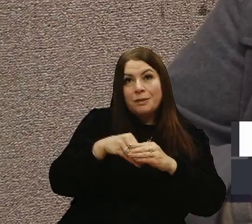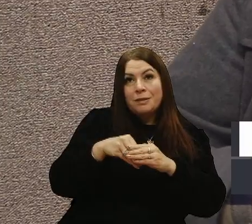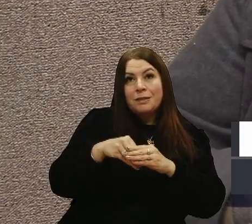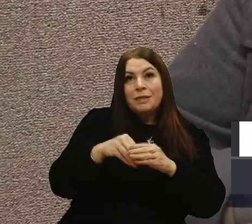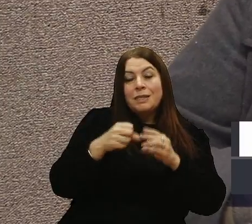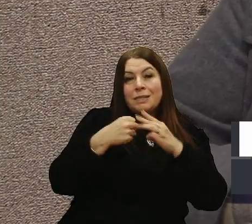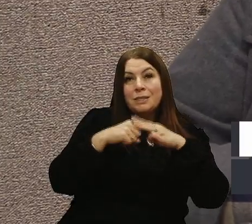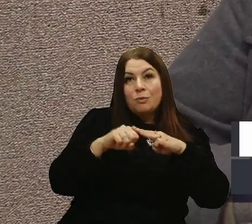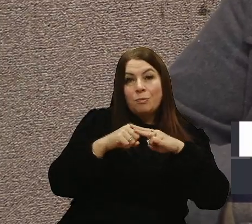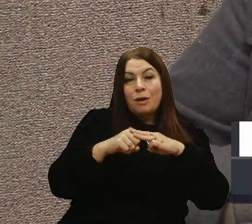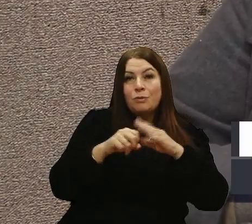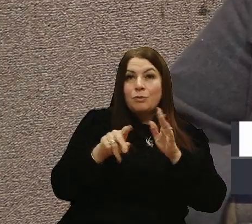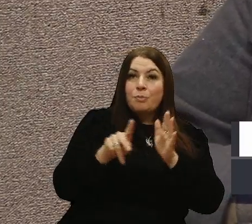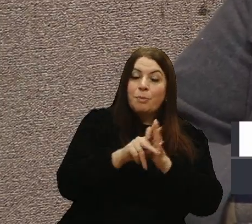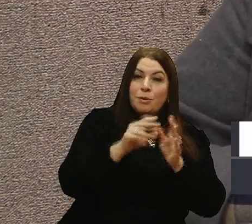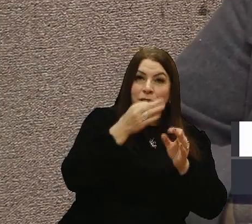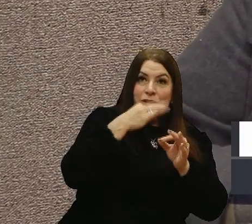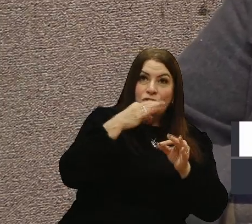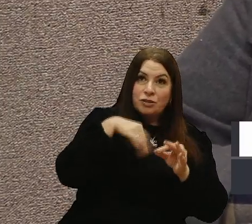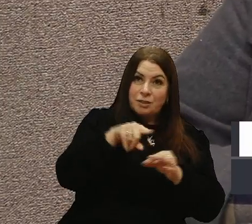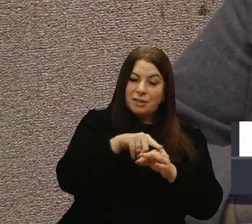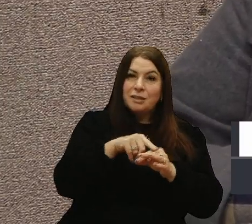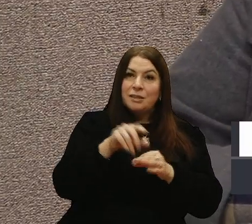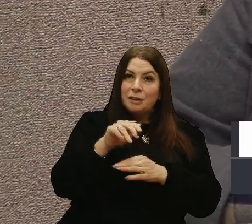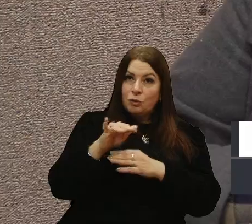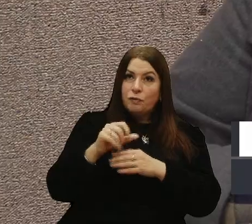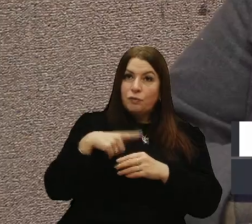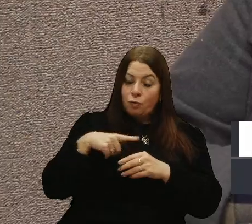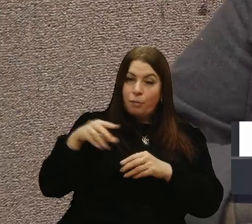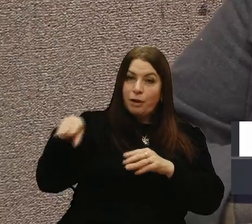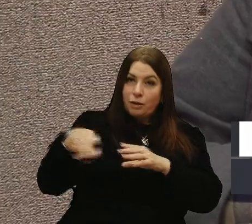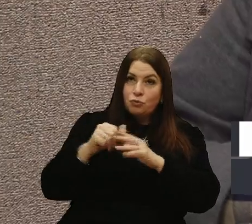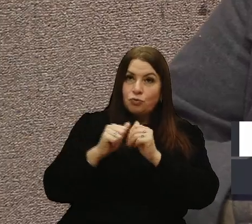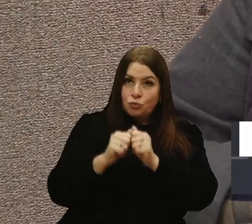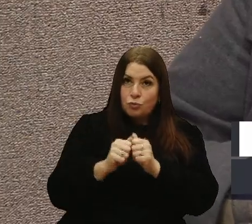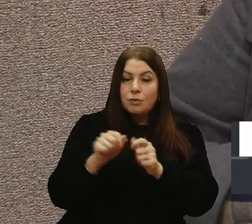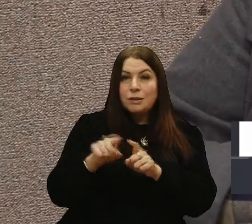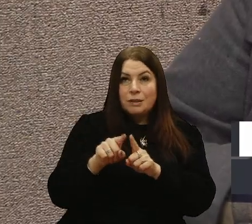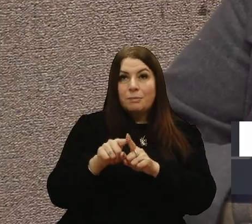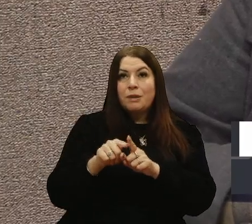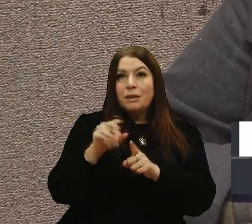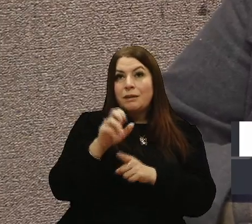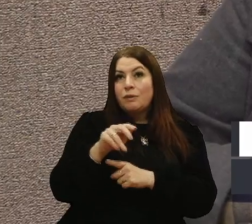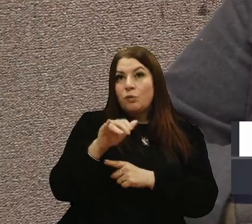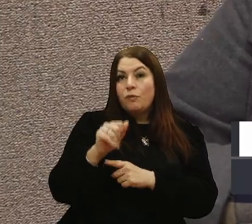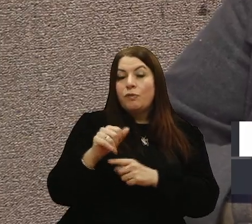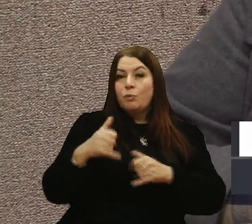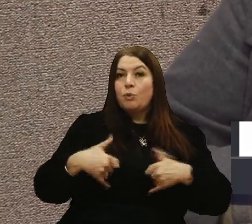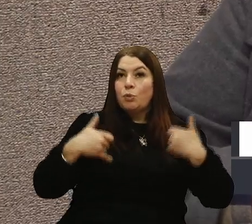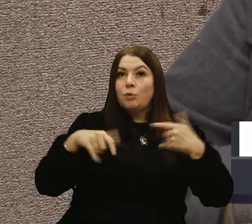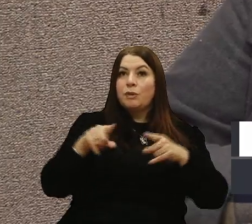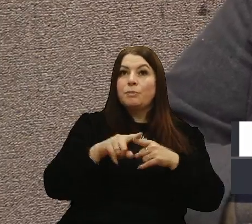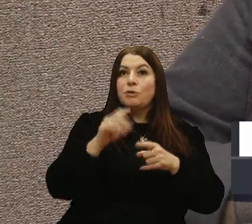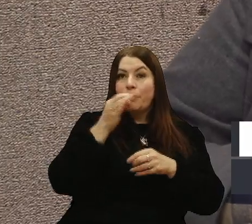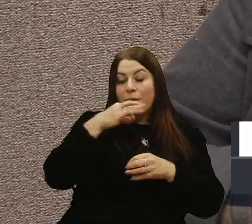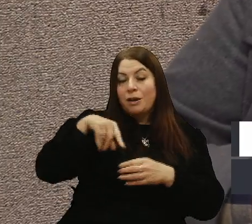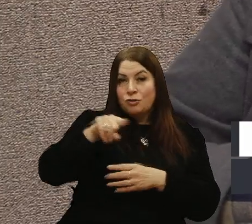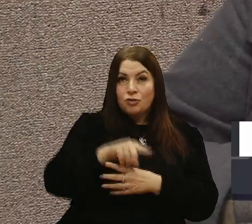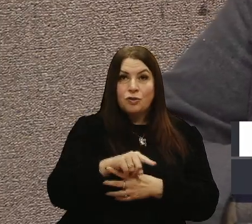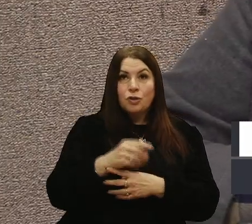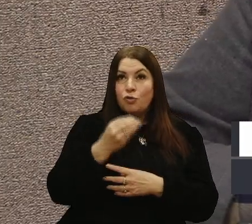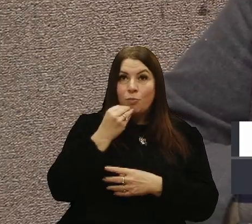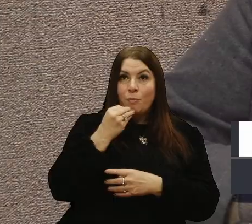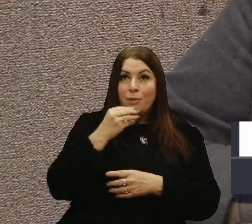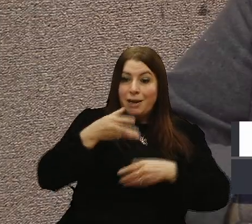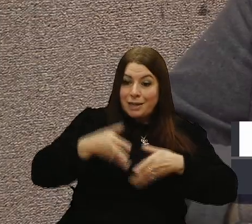Marcos do que a Caxias. Mas Caxias tem orgulho de ter Criúva como distrito e certamente Criúva é motivo de orgulho não só para o caxiense, mas obviamente para